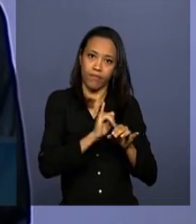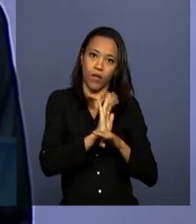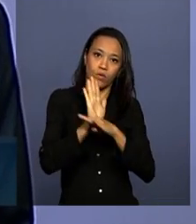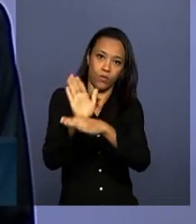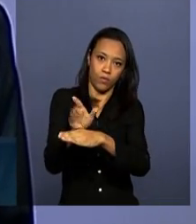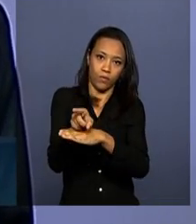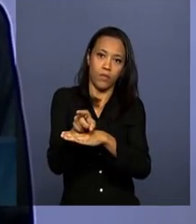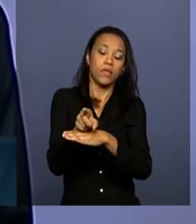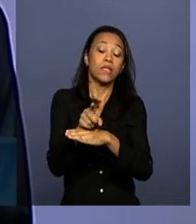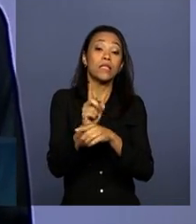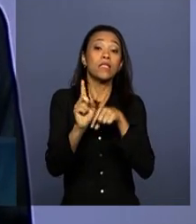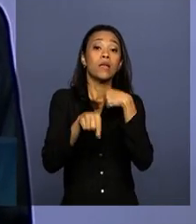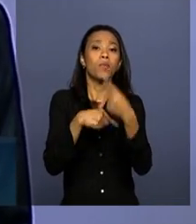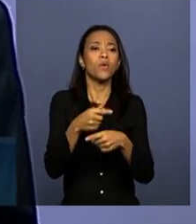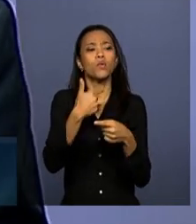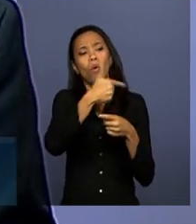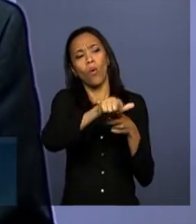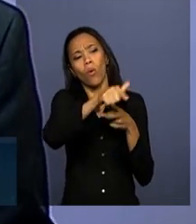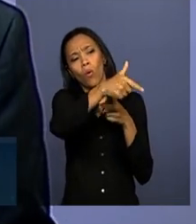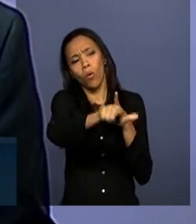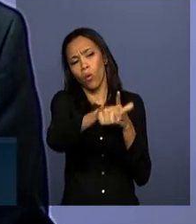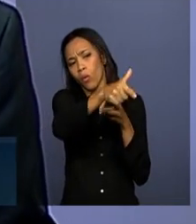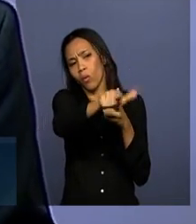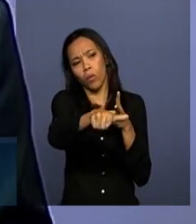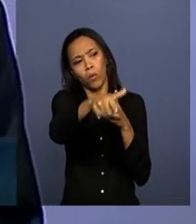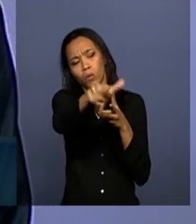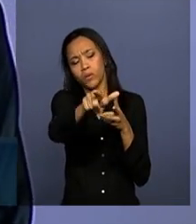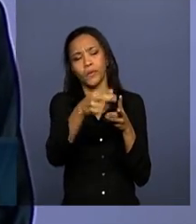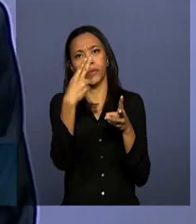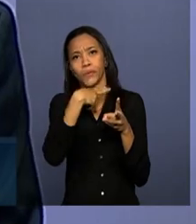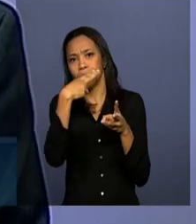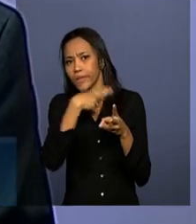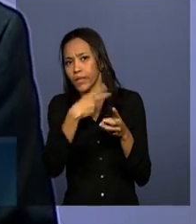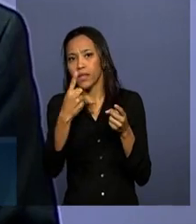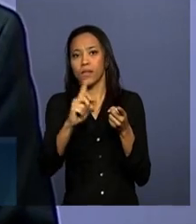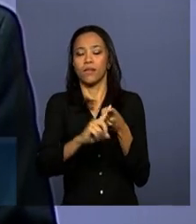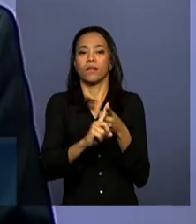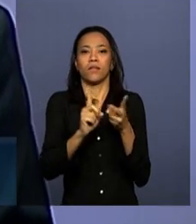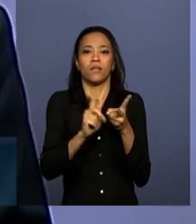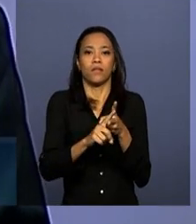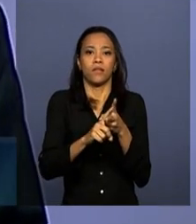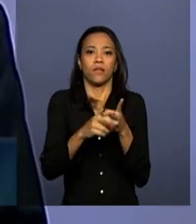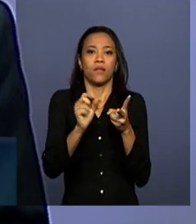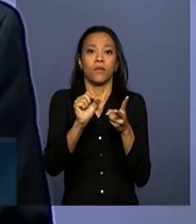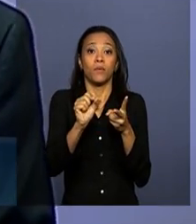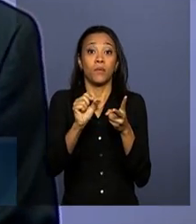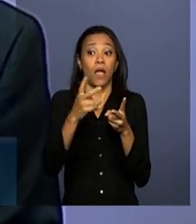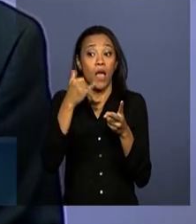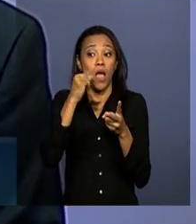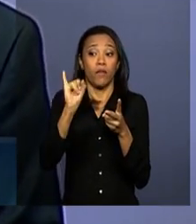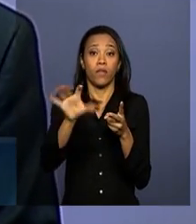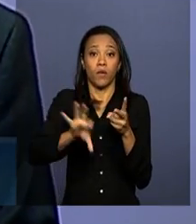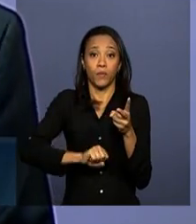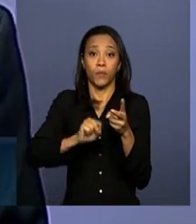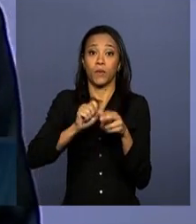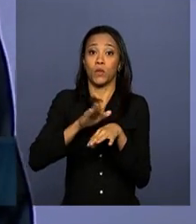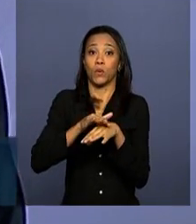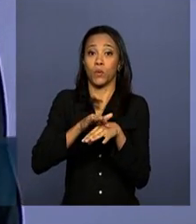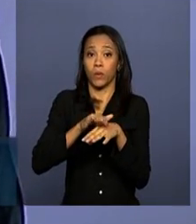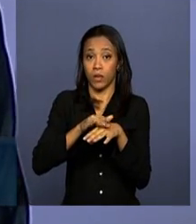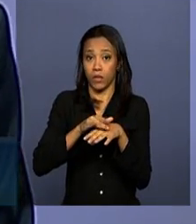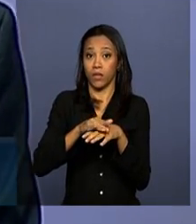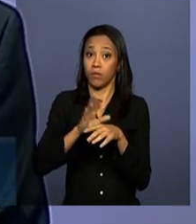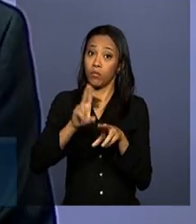continua fazendo o conjunto de outros procedimentos, a contracepção de emergência, a profilaxia contra o HIV, contra as doenças